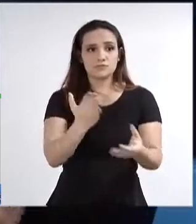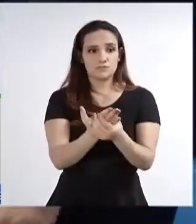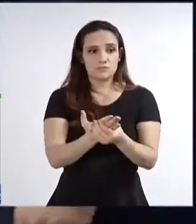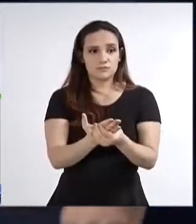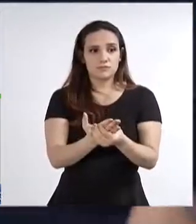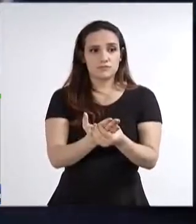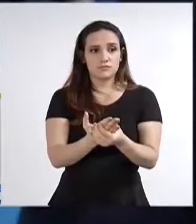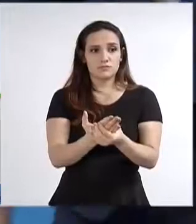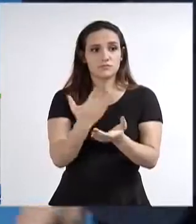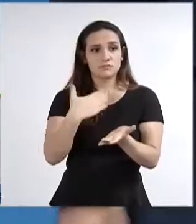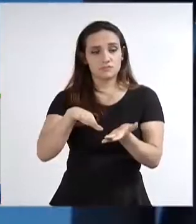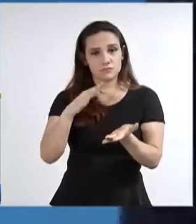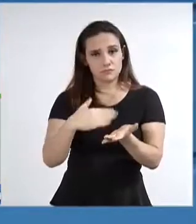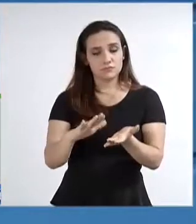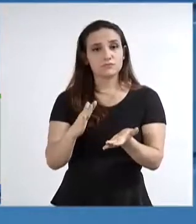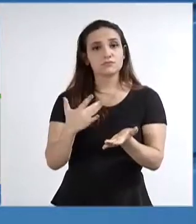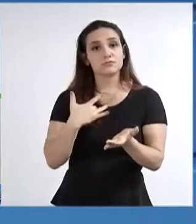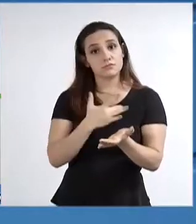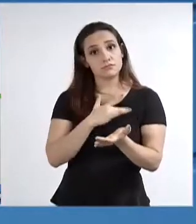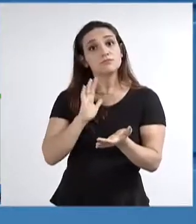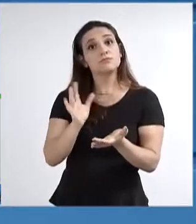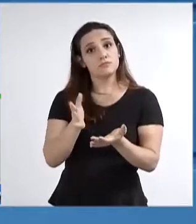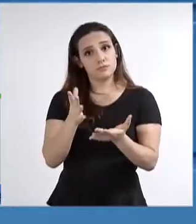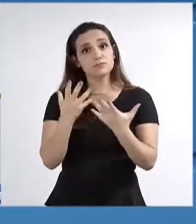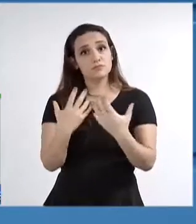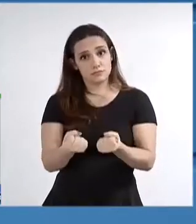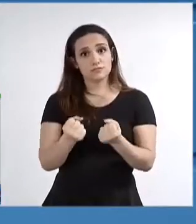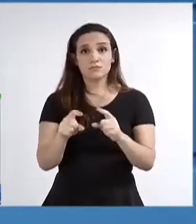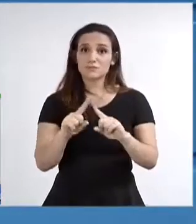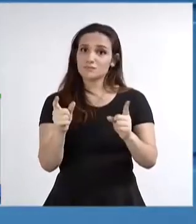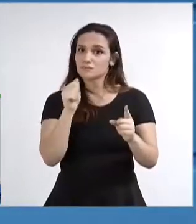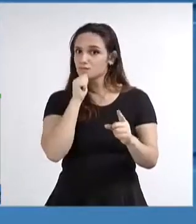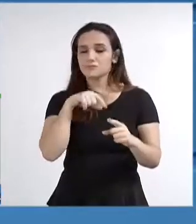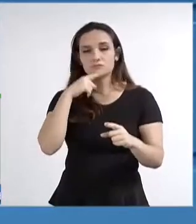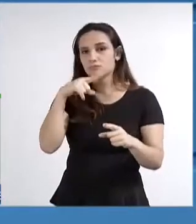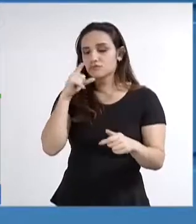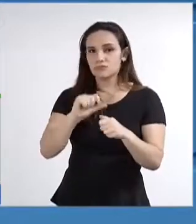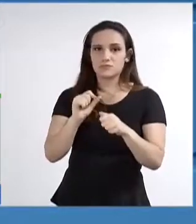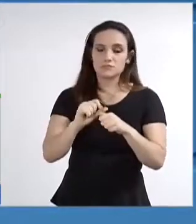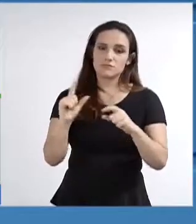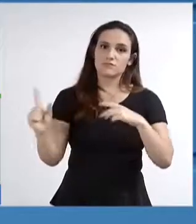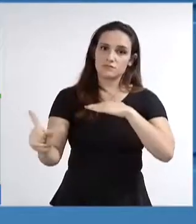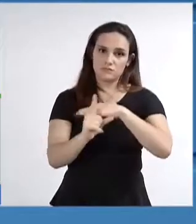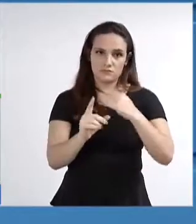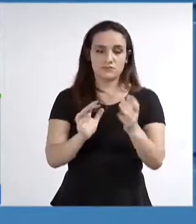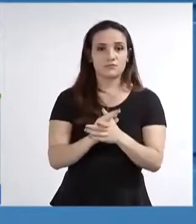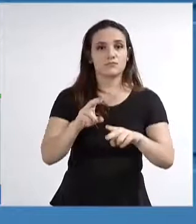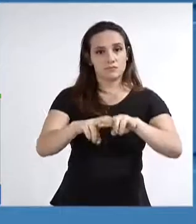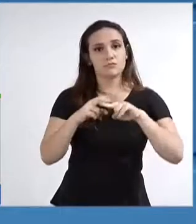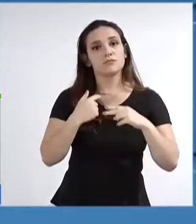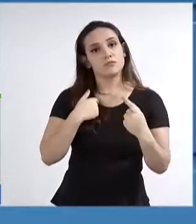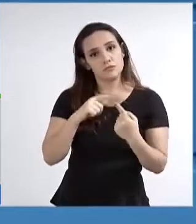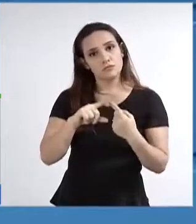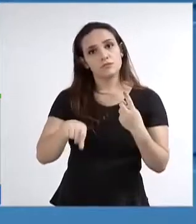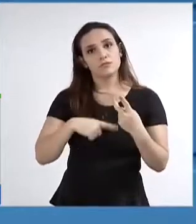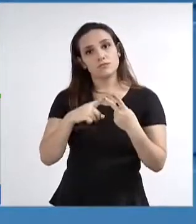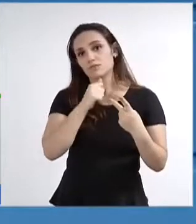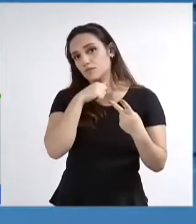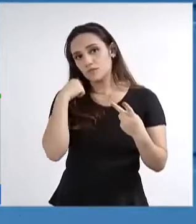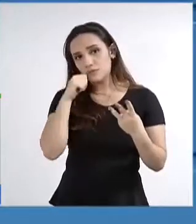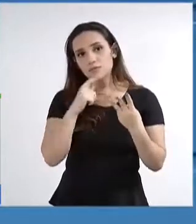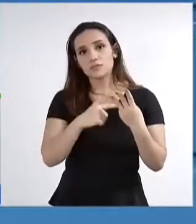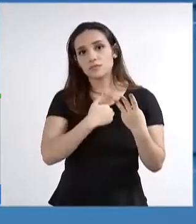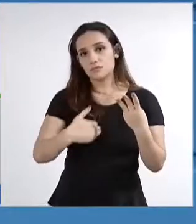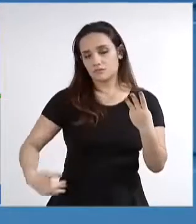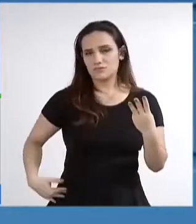pelo próprio secretário de Saúde da capital, doutor José Mauro. E ontem, eu e o Vaz, juntamente com o governador, nesse segundo